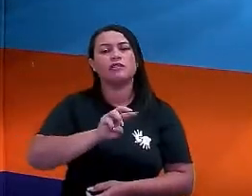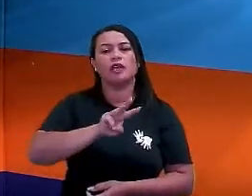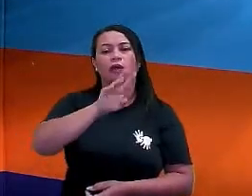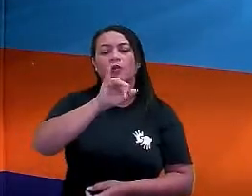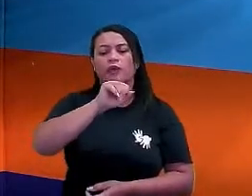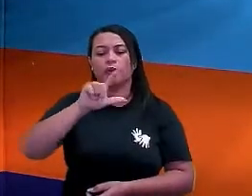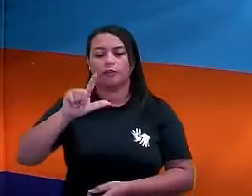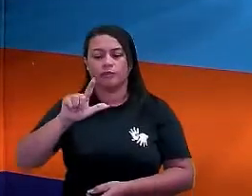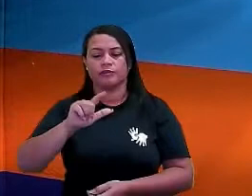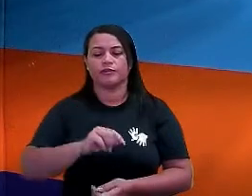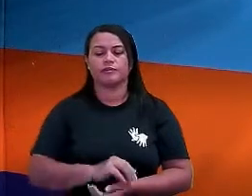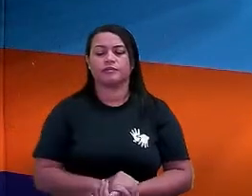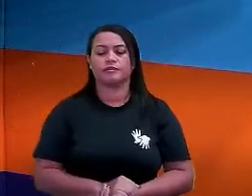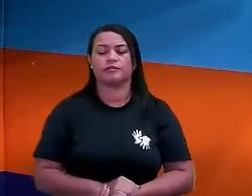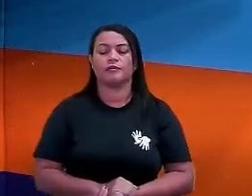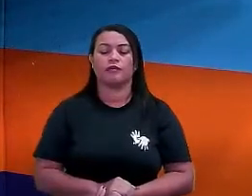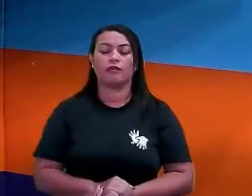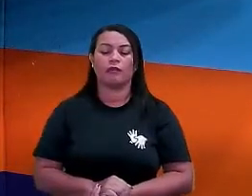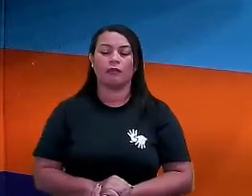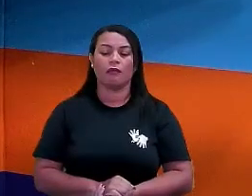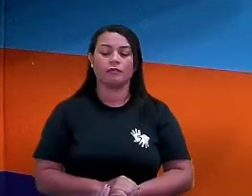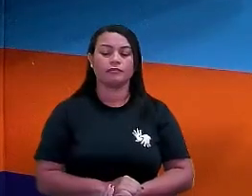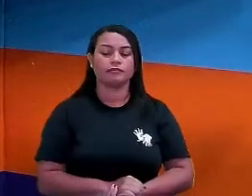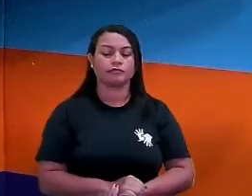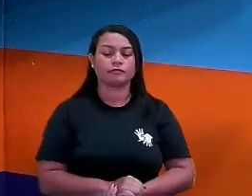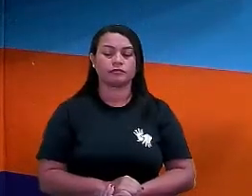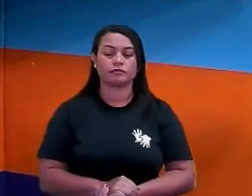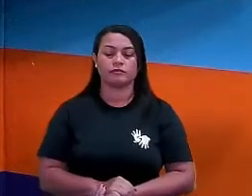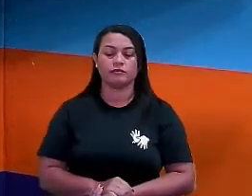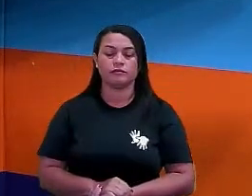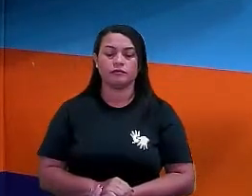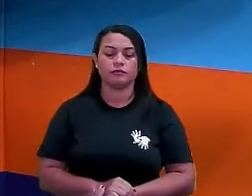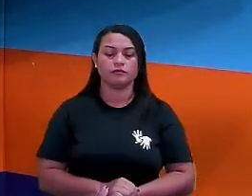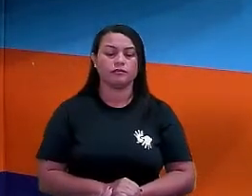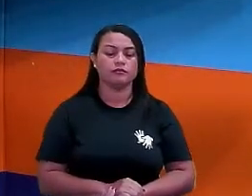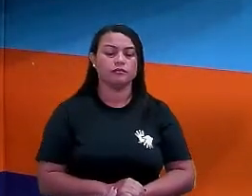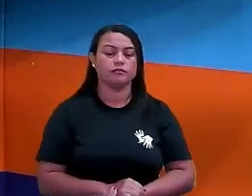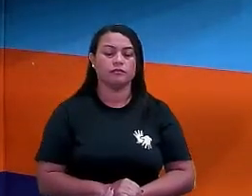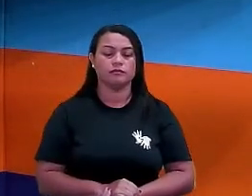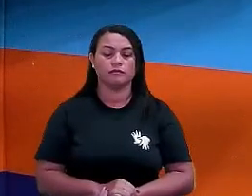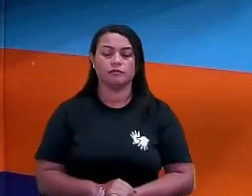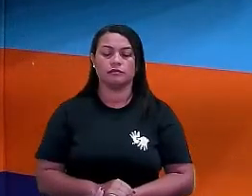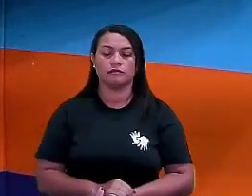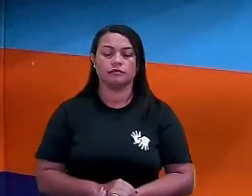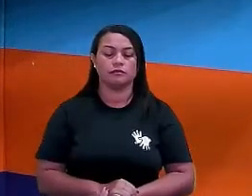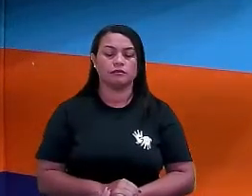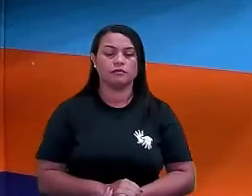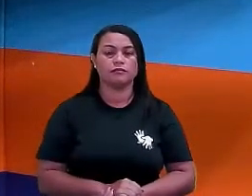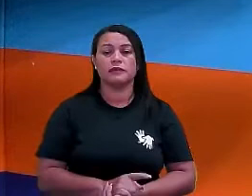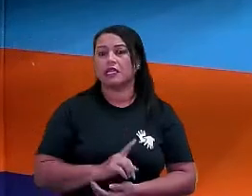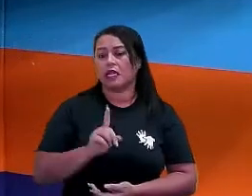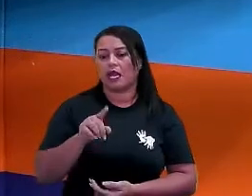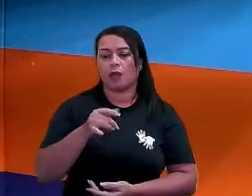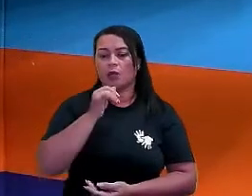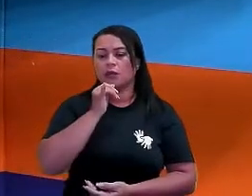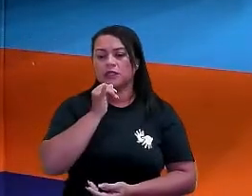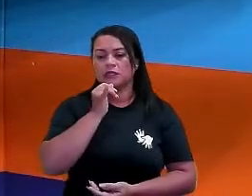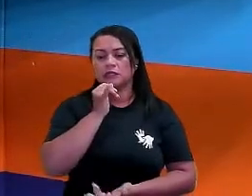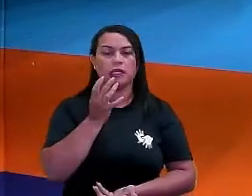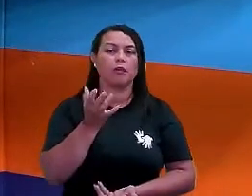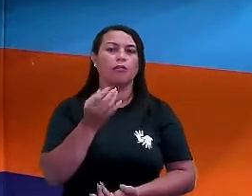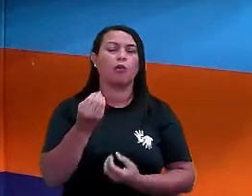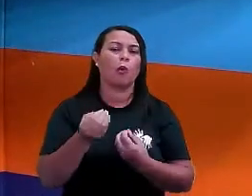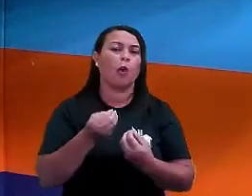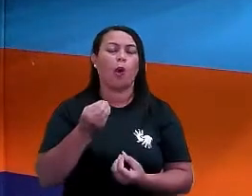will. I will find you. I will find you, né? Ou seja, uma promessa, né?